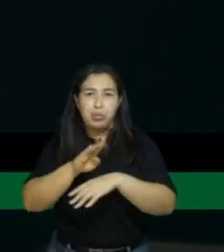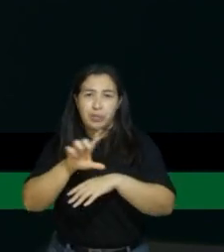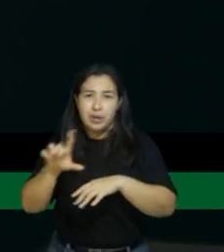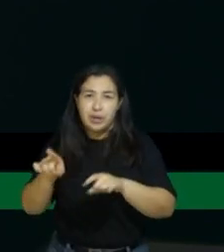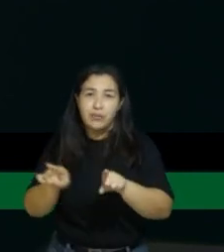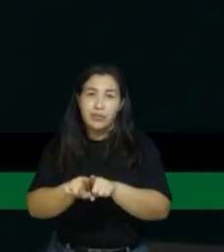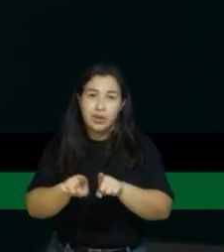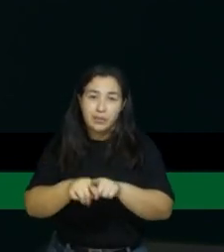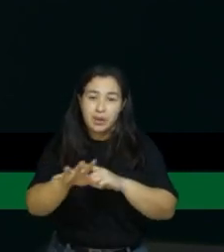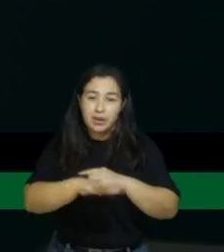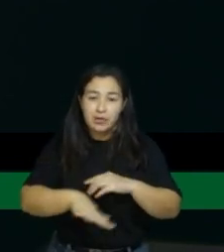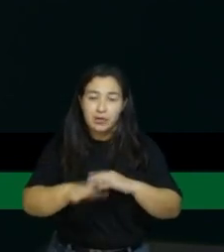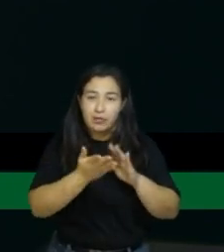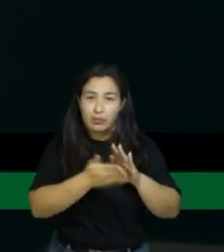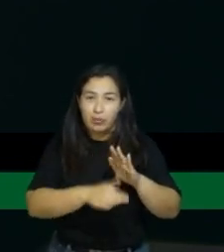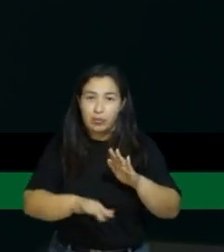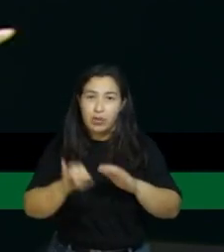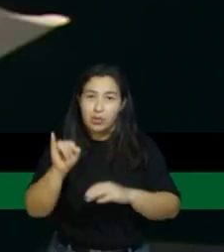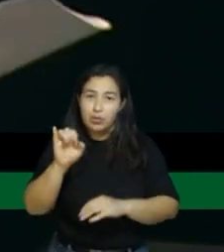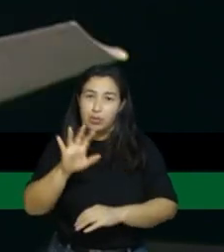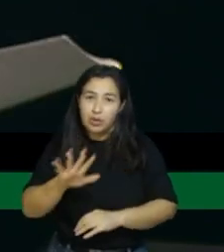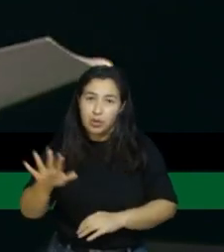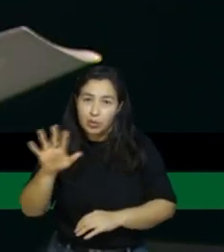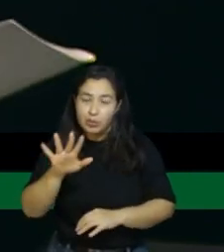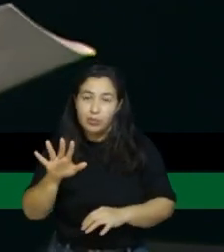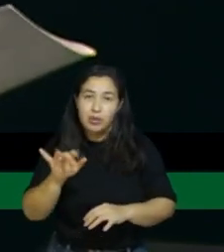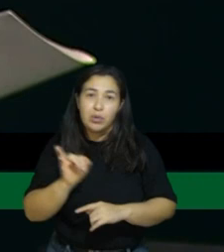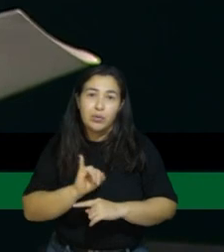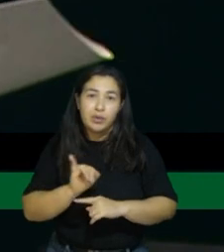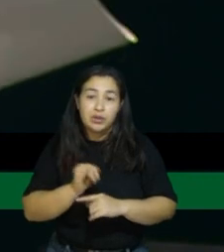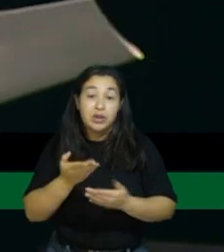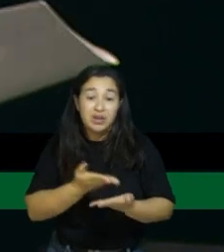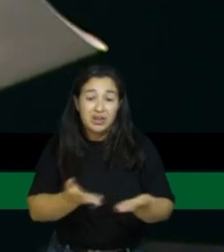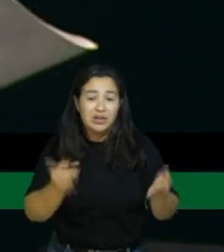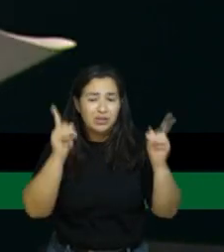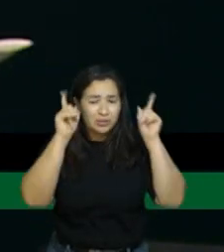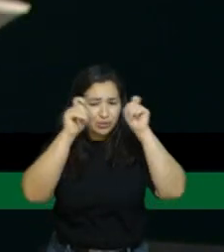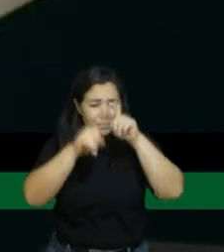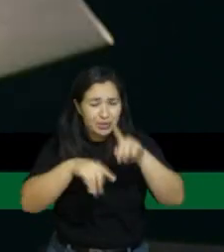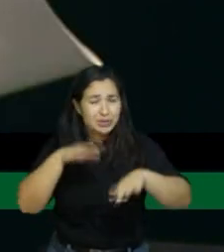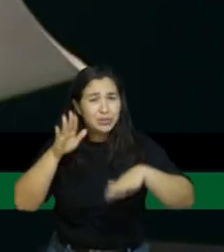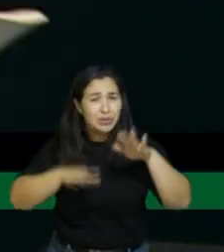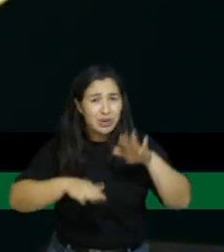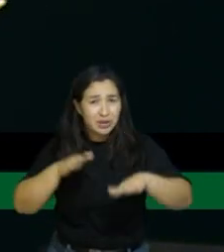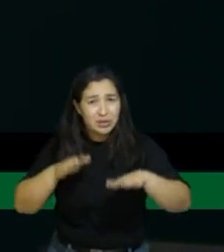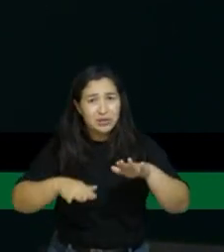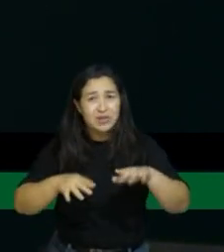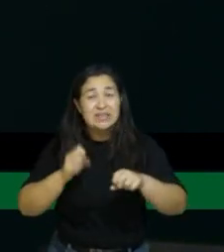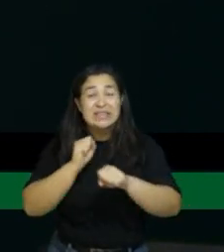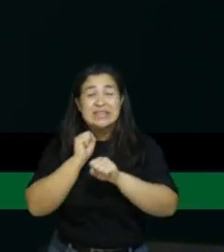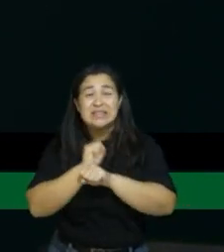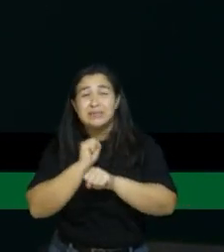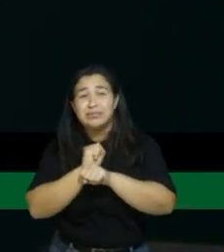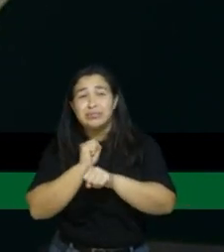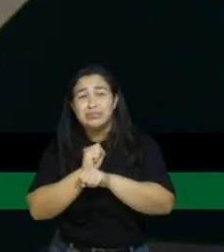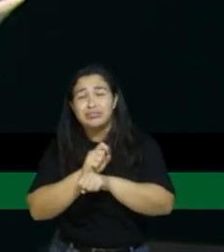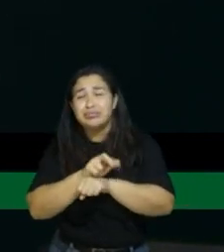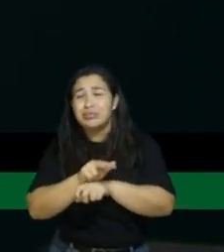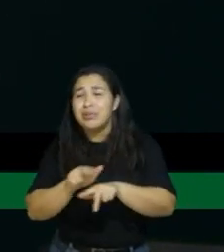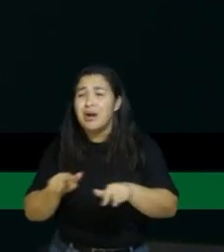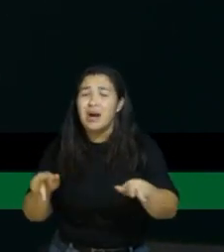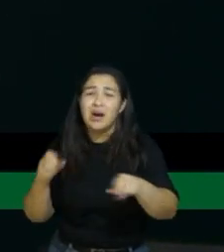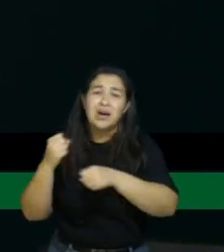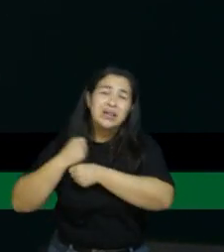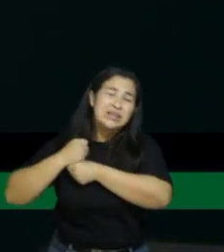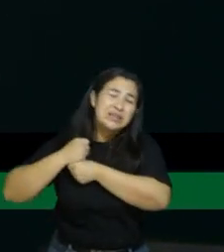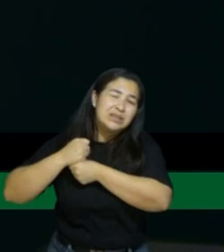do Vale europeu do Vale do Itajaí que tem essa grande dificuldade dessas obras que são esperadas há muitos anos e o nosso Governador vem aí trazer